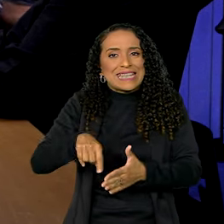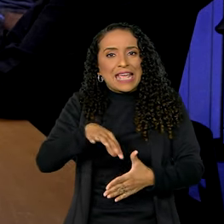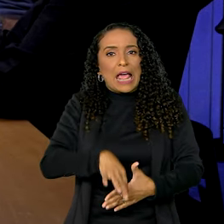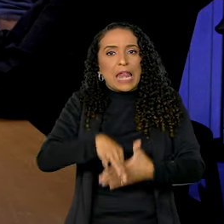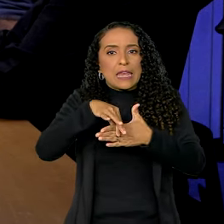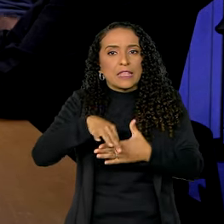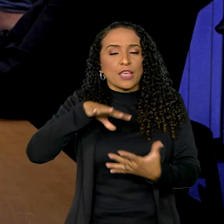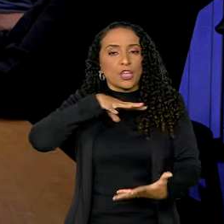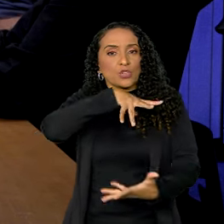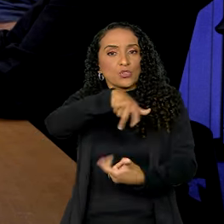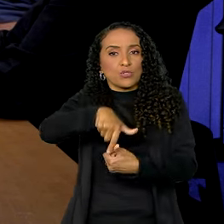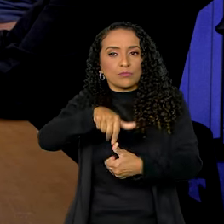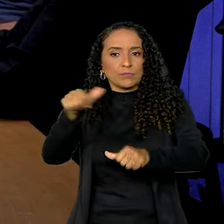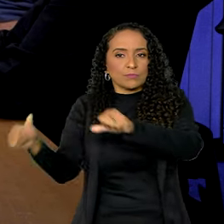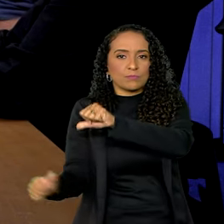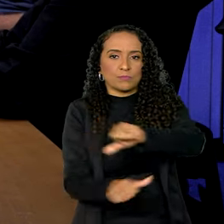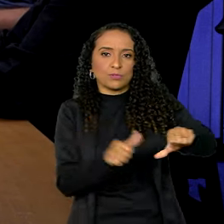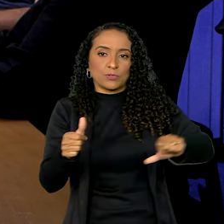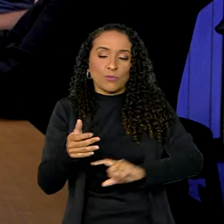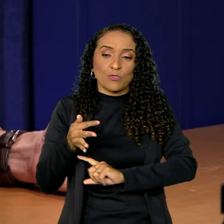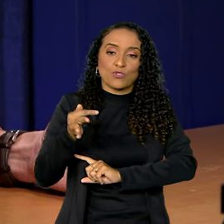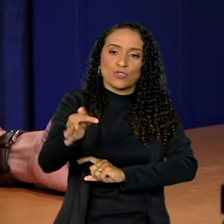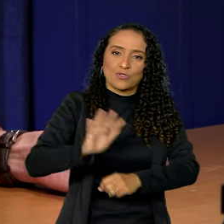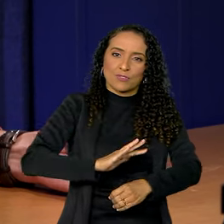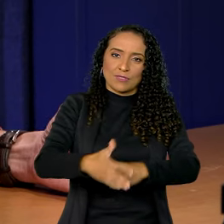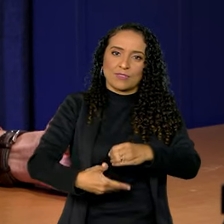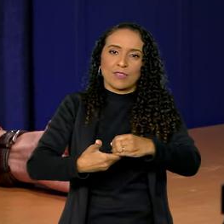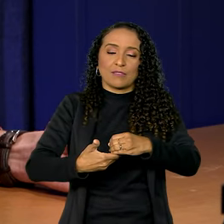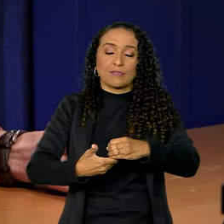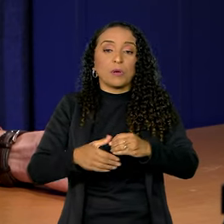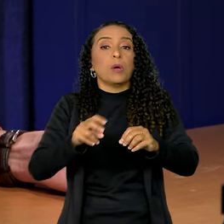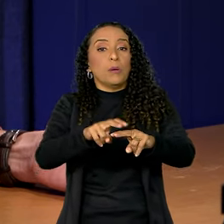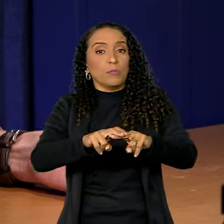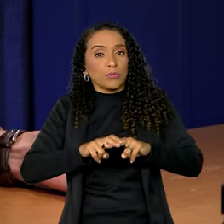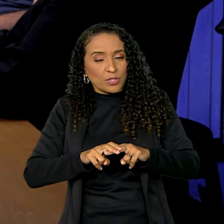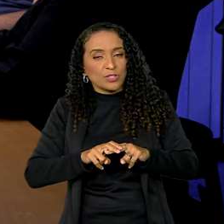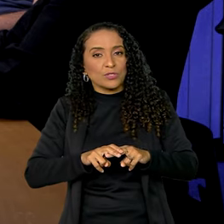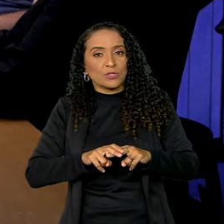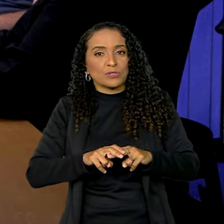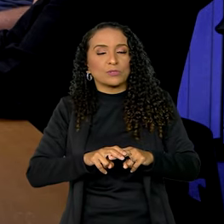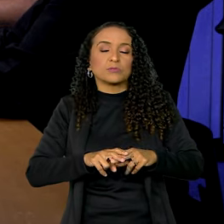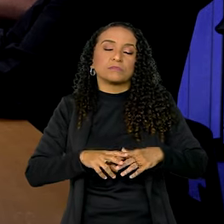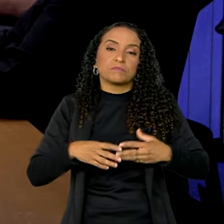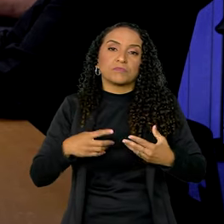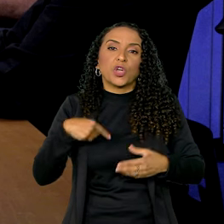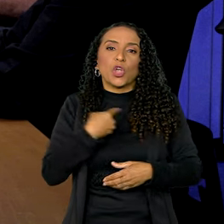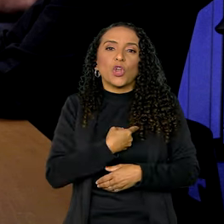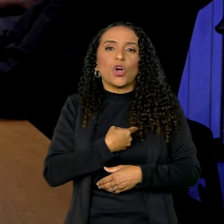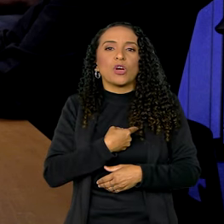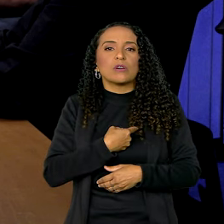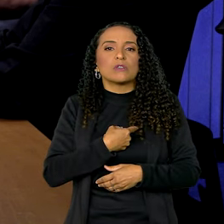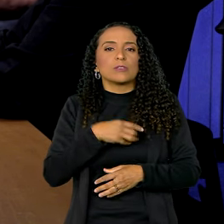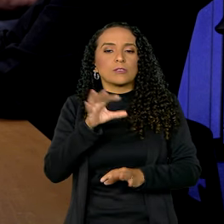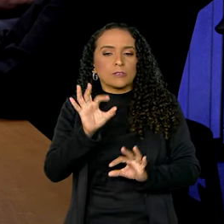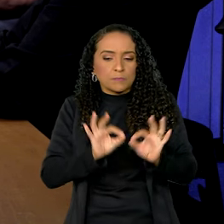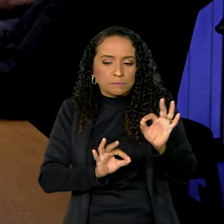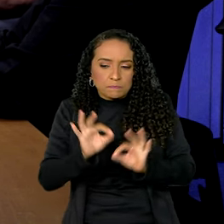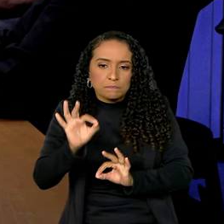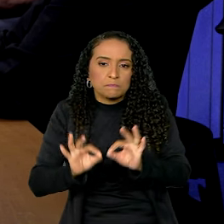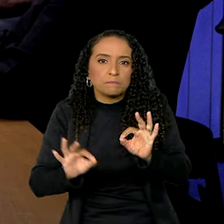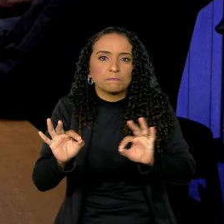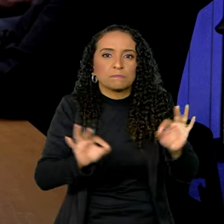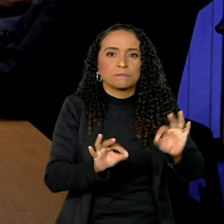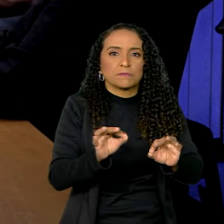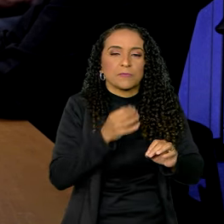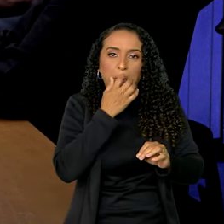liderança planetária dessa transição para um futuro sustentável e é por isso né a gente põe as pedras fundamentais aqui